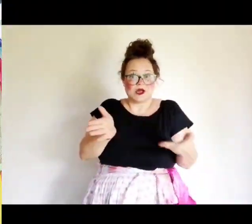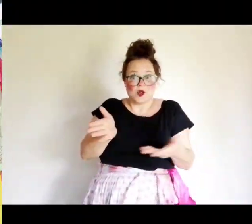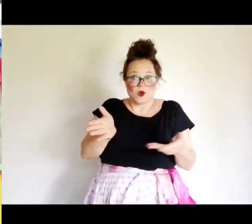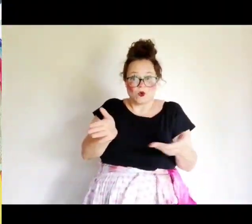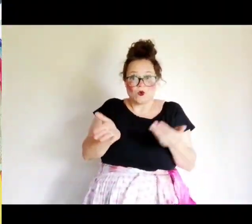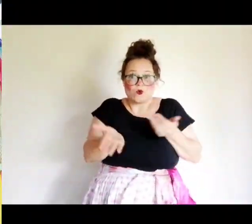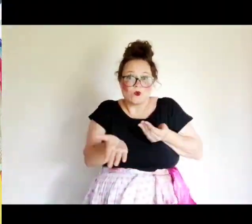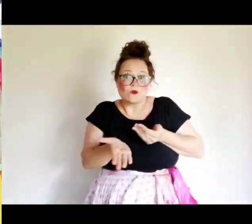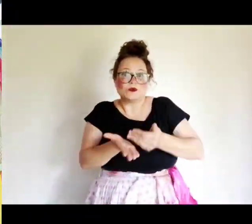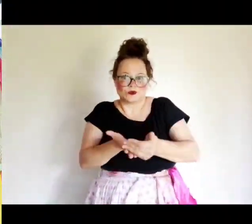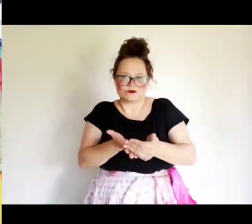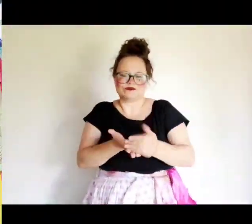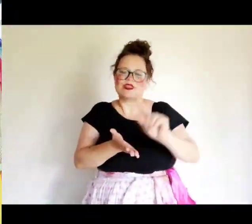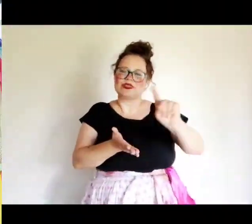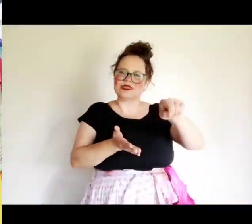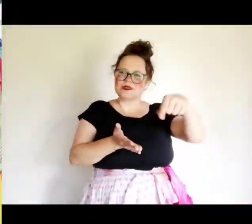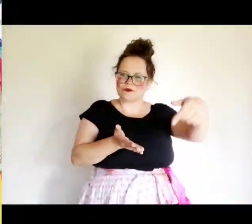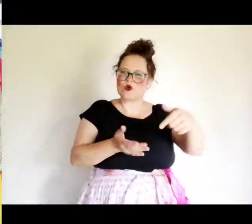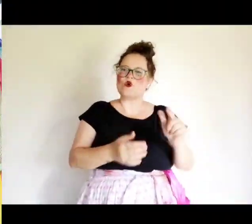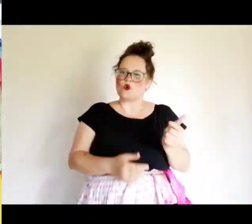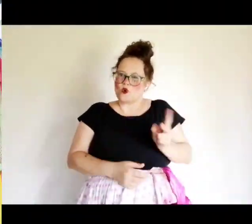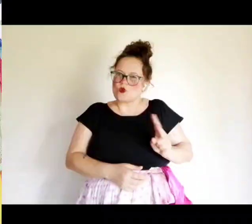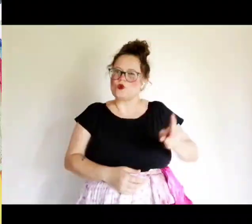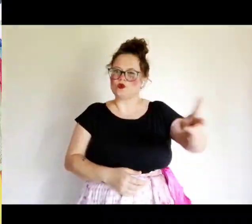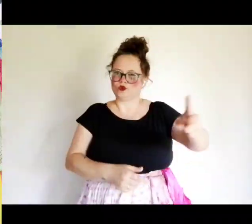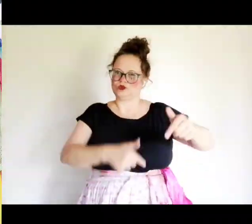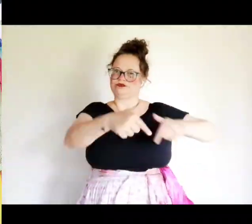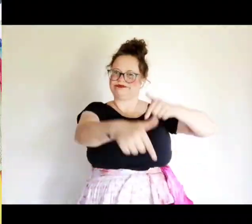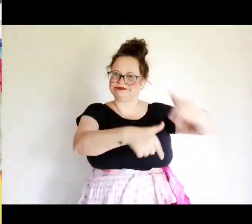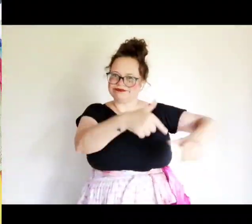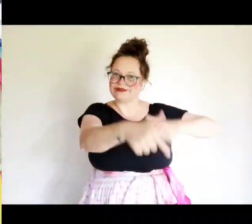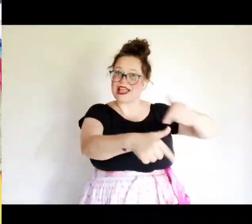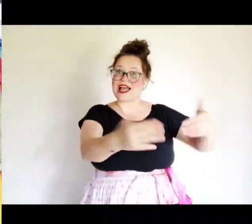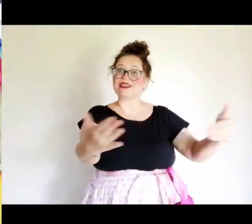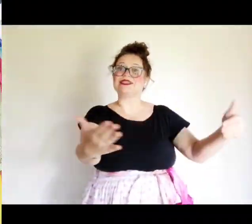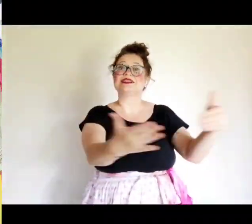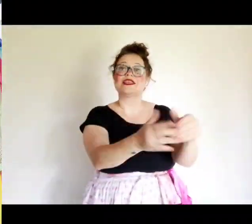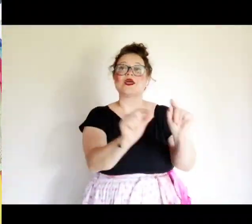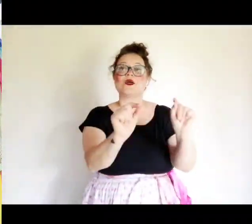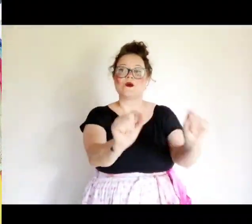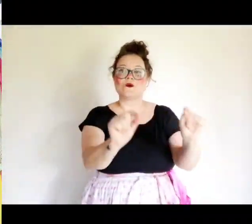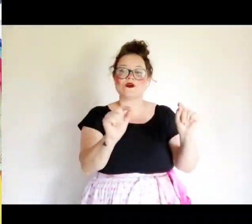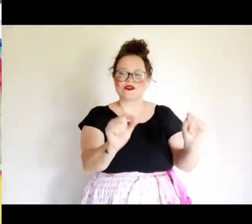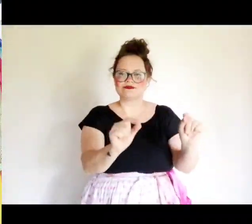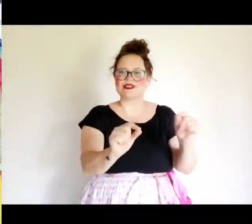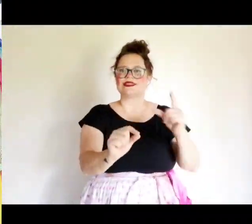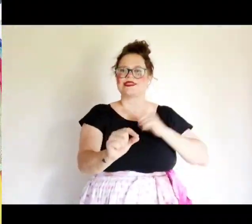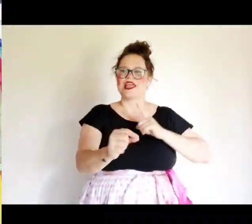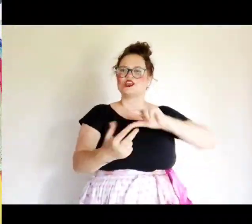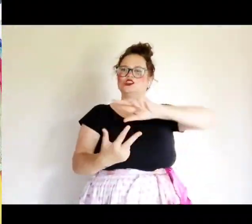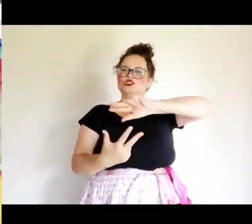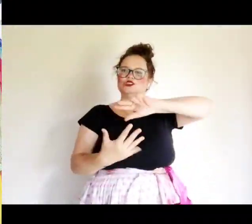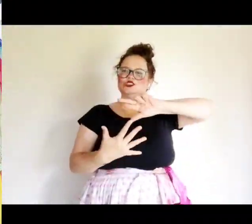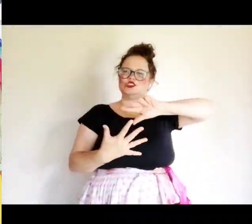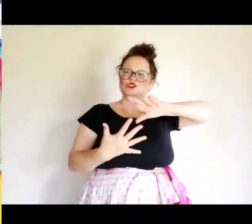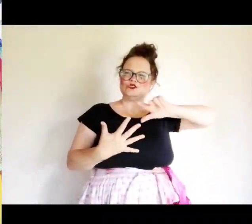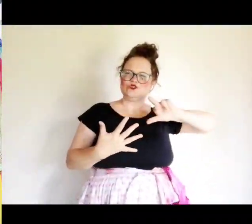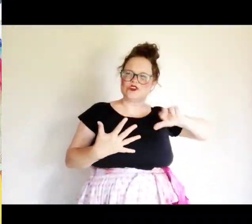disso. Eu vou continuar agora, a gente vai continuar trabalhando até que chegar no momento dela ter mais números, porque até agora